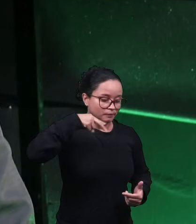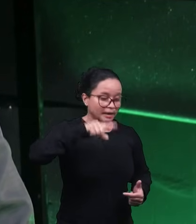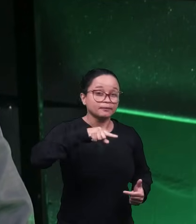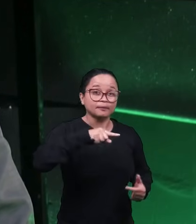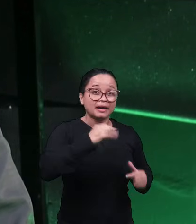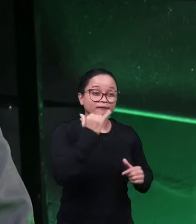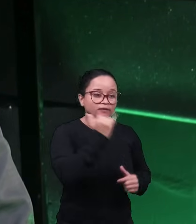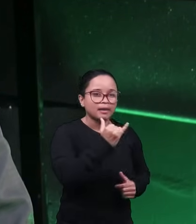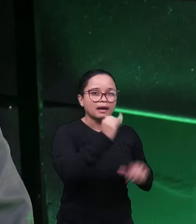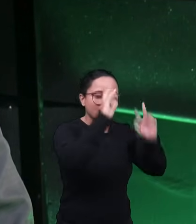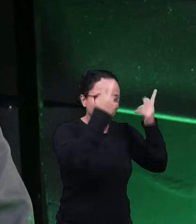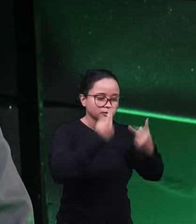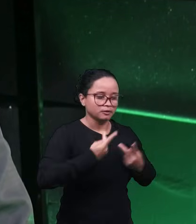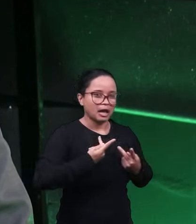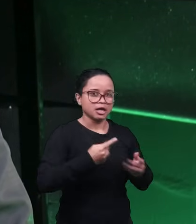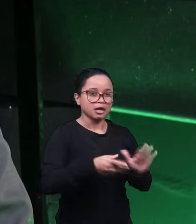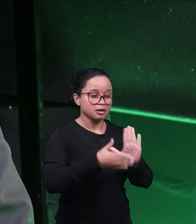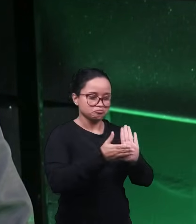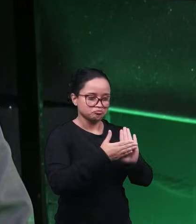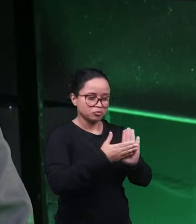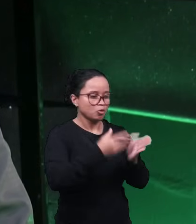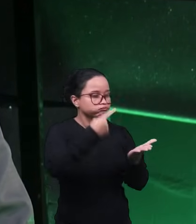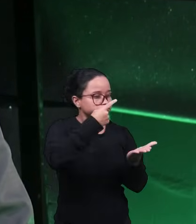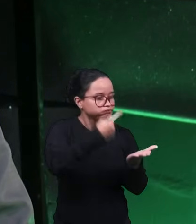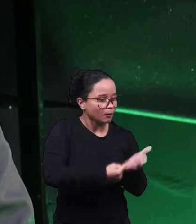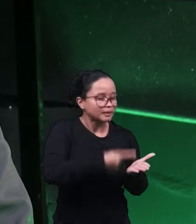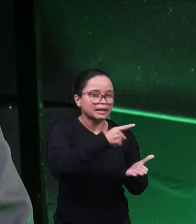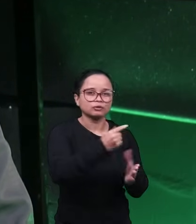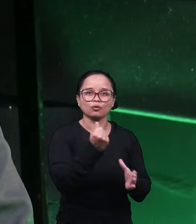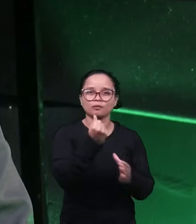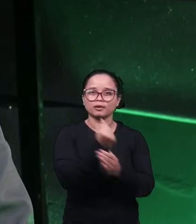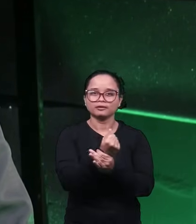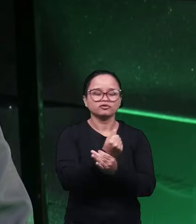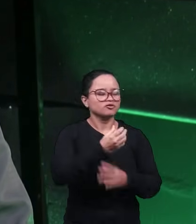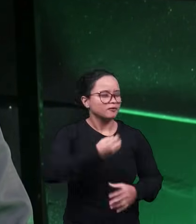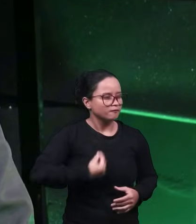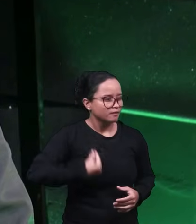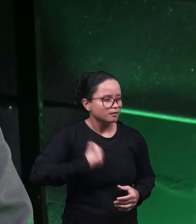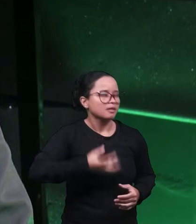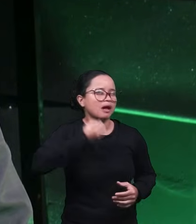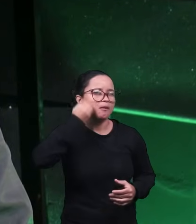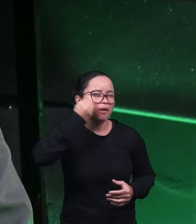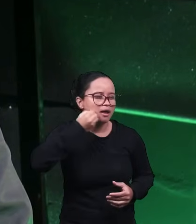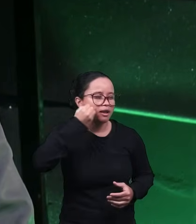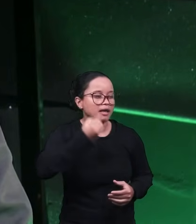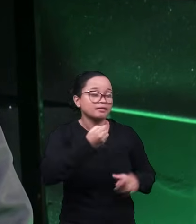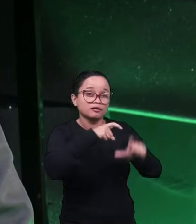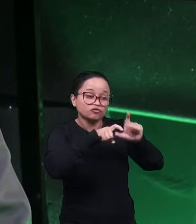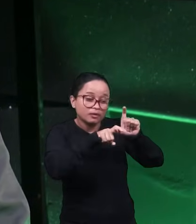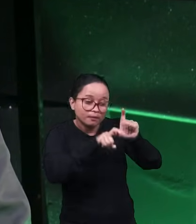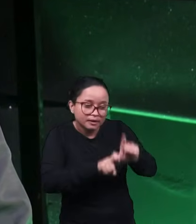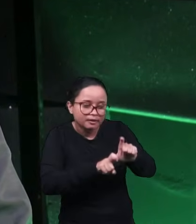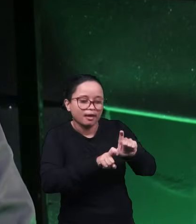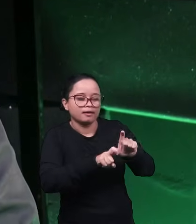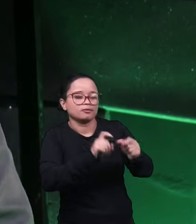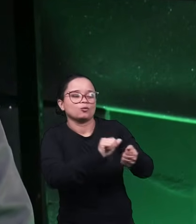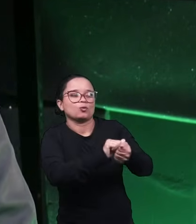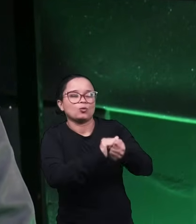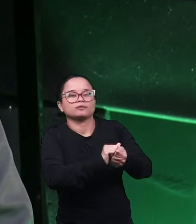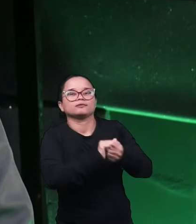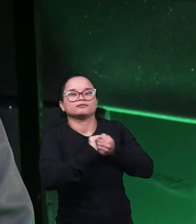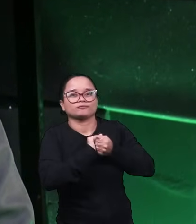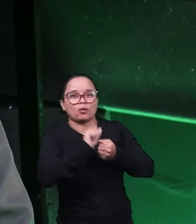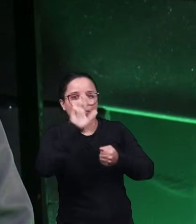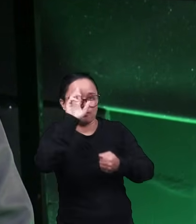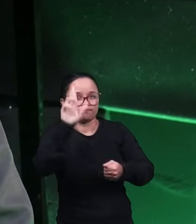ali a Abraão uma aliança de vida, uma aliança de experiência, uma aliança de dependência com o Senhor. E